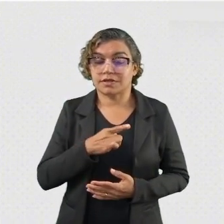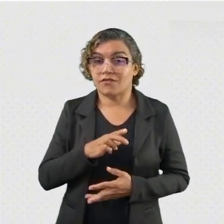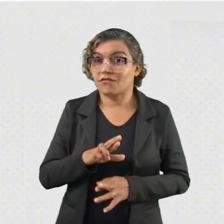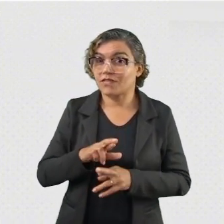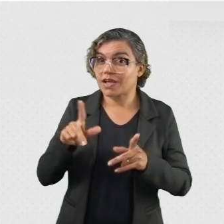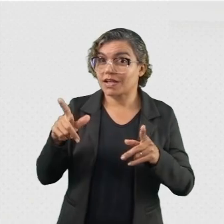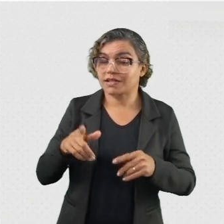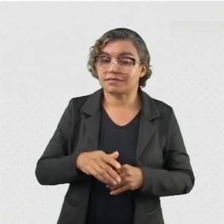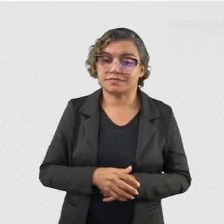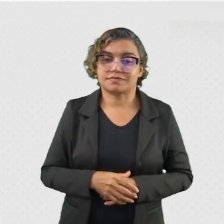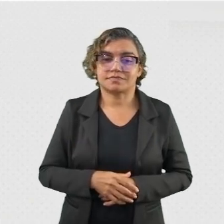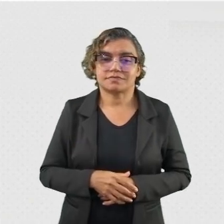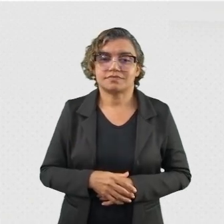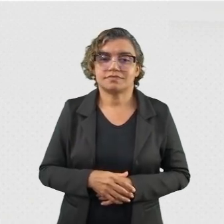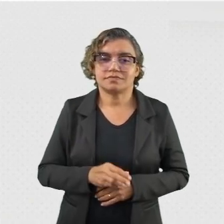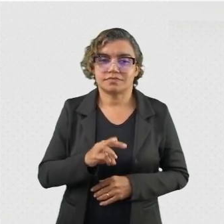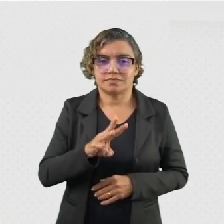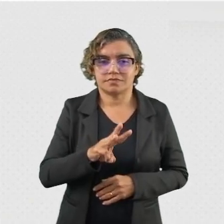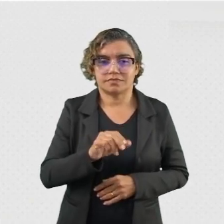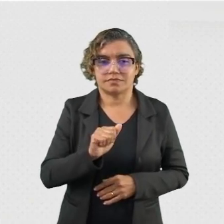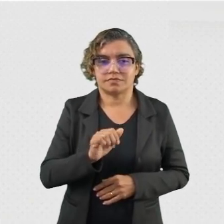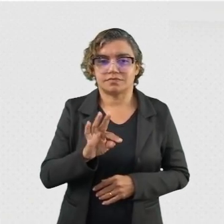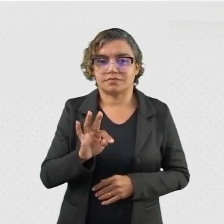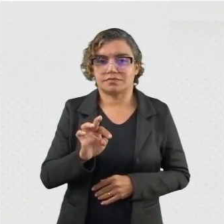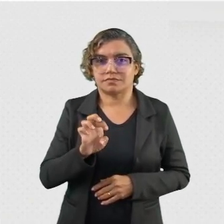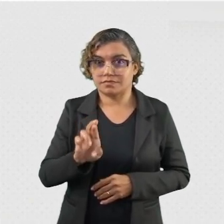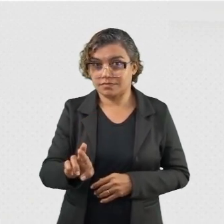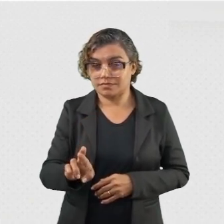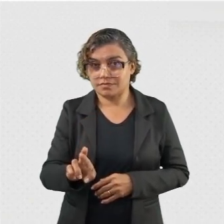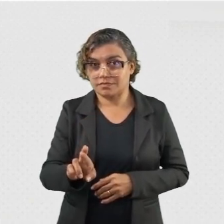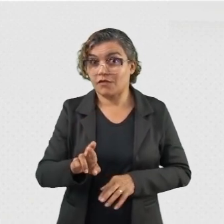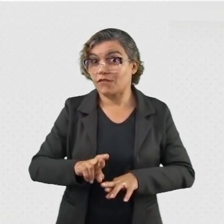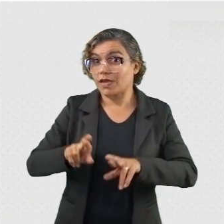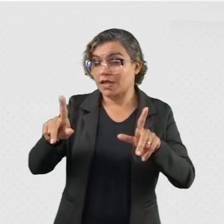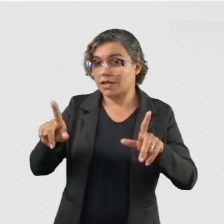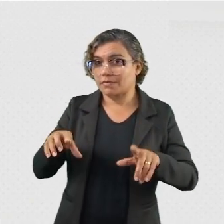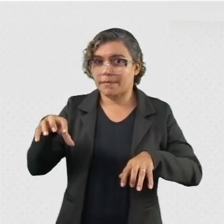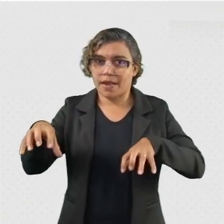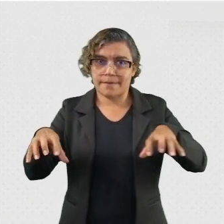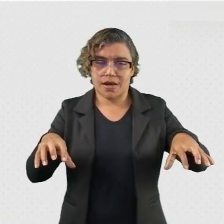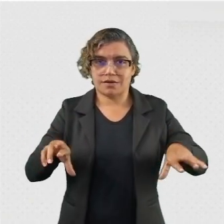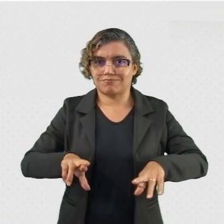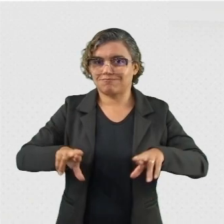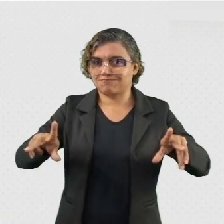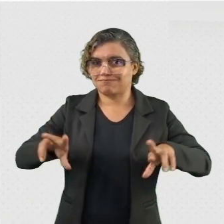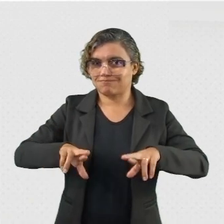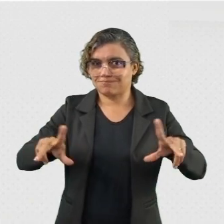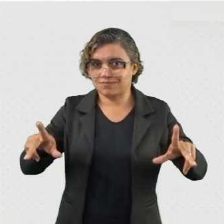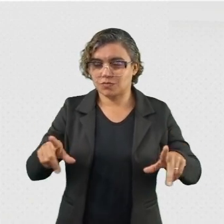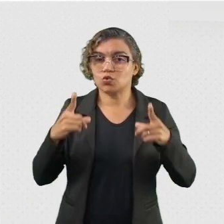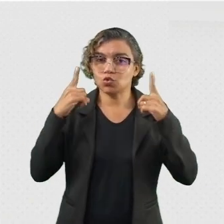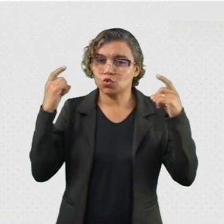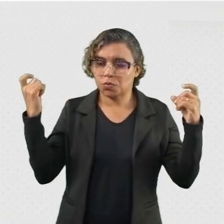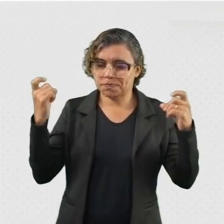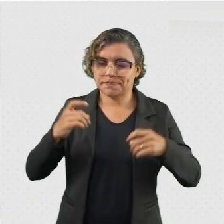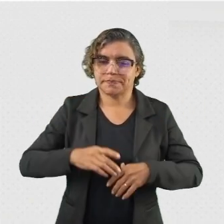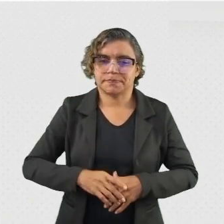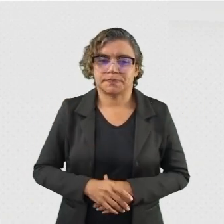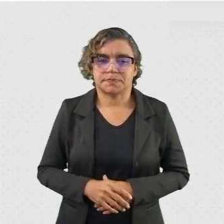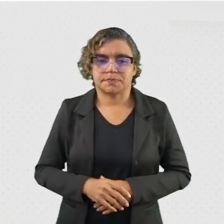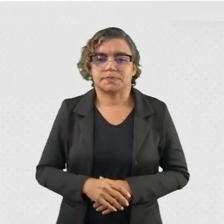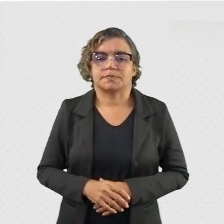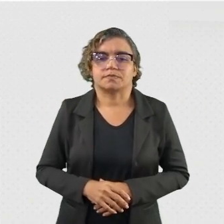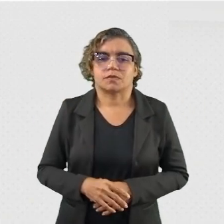diferença, water, water. Tá? Então, você percebe uma distinção entre os dois sons.